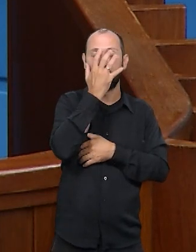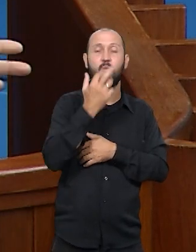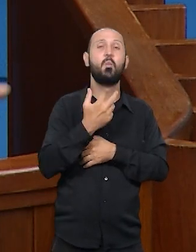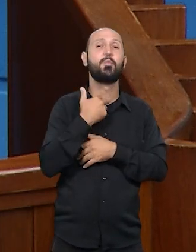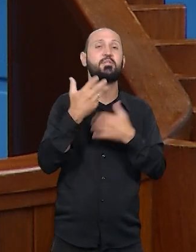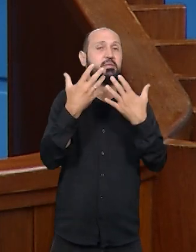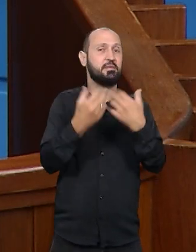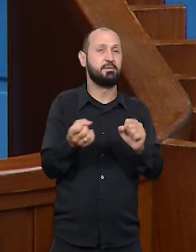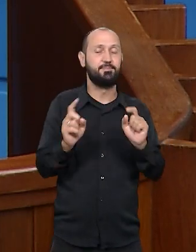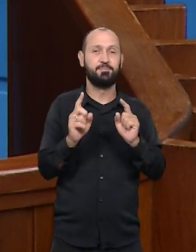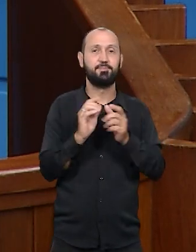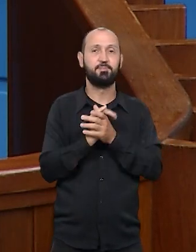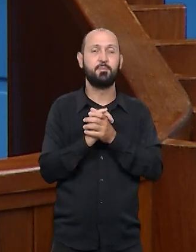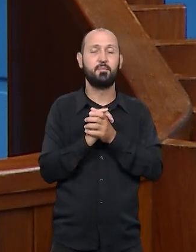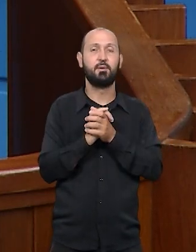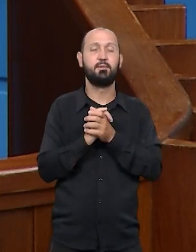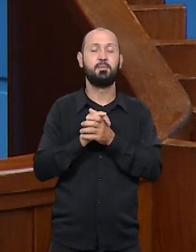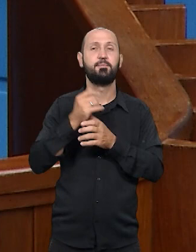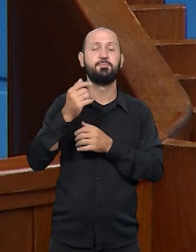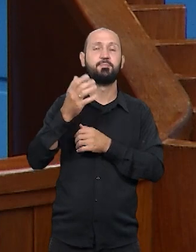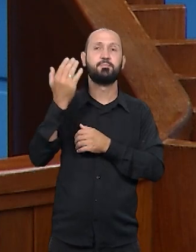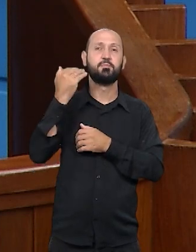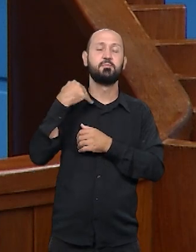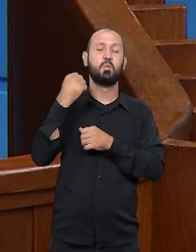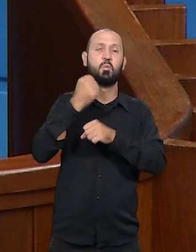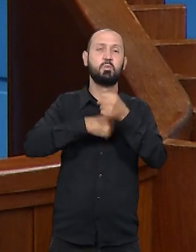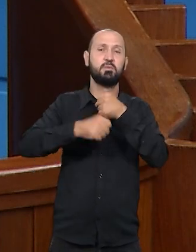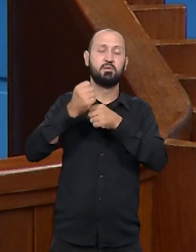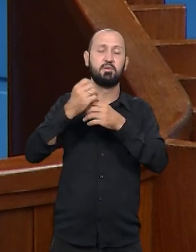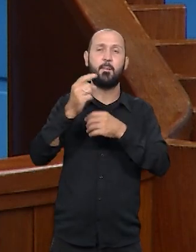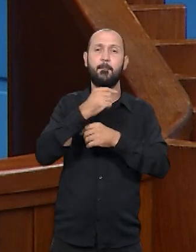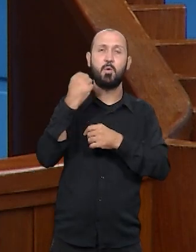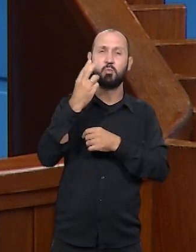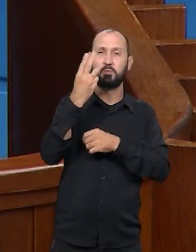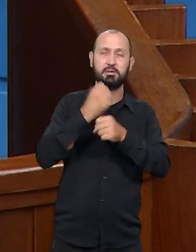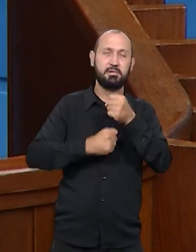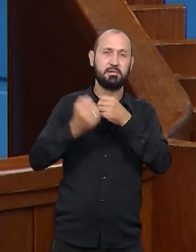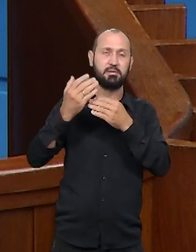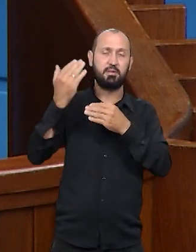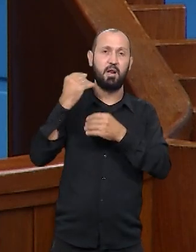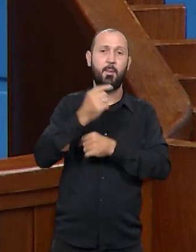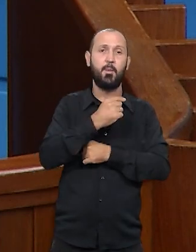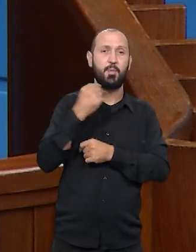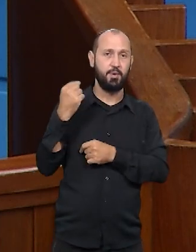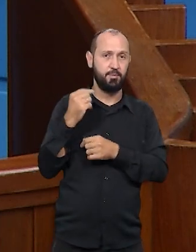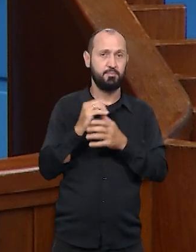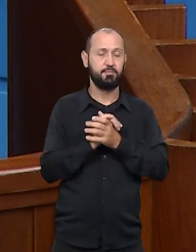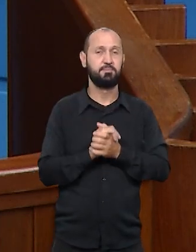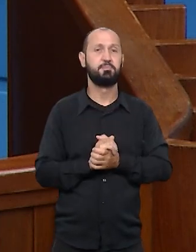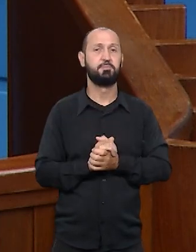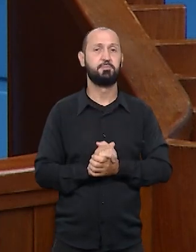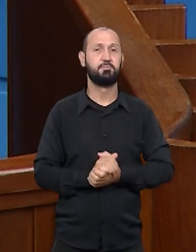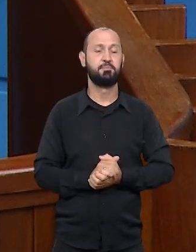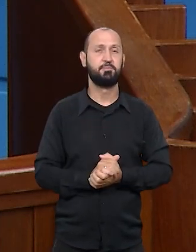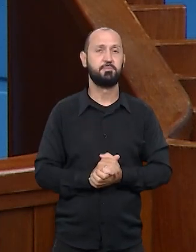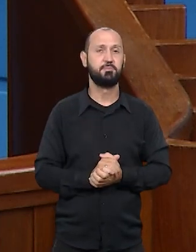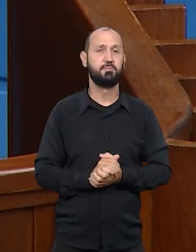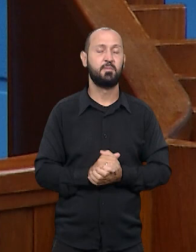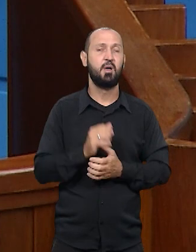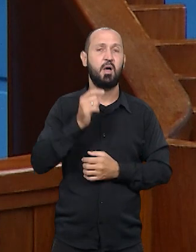Isso é uma tristeza isso é uma vergonha é inadmissível ela faleceu há alguns anos atrás os três anos